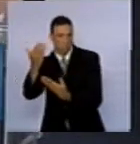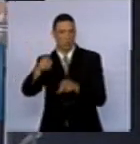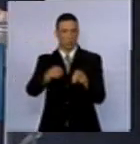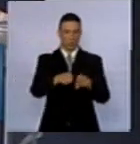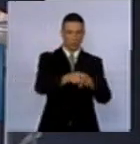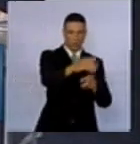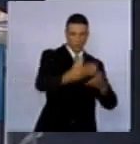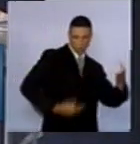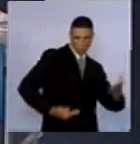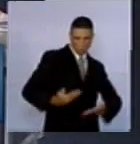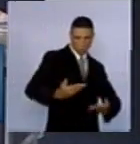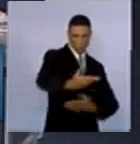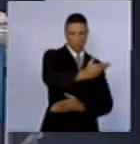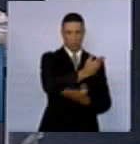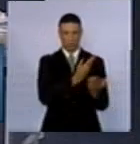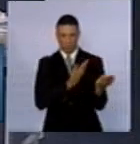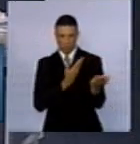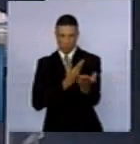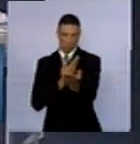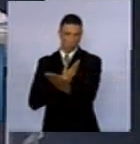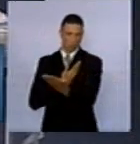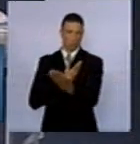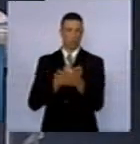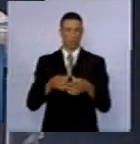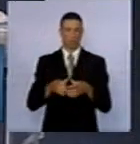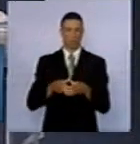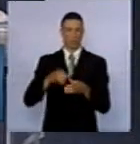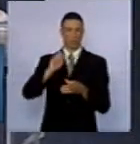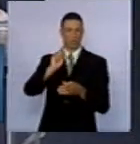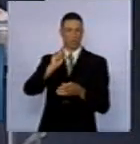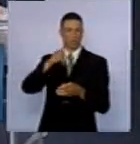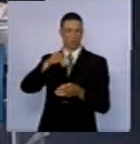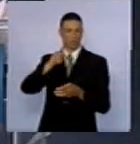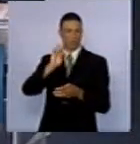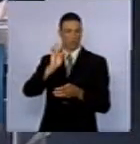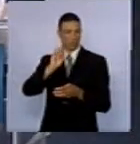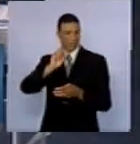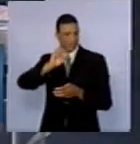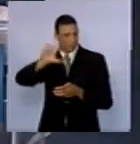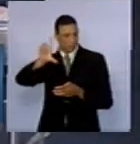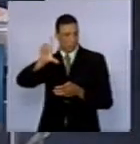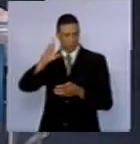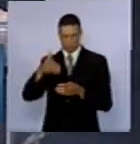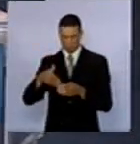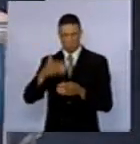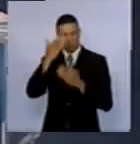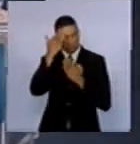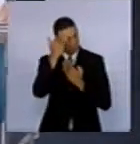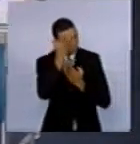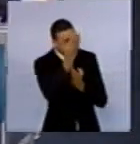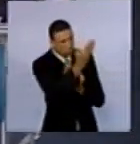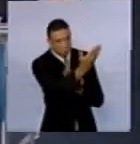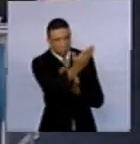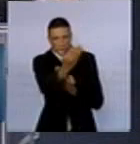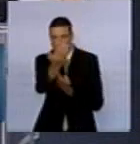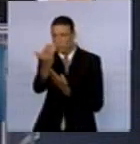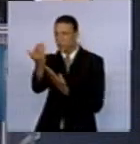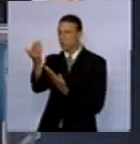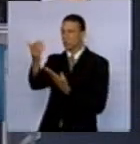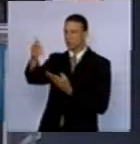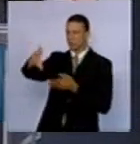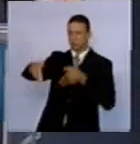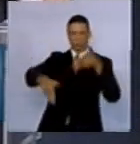servidores colegas de um modo geral Anatel agradece o ministro imensamente oportunidade de estar aqui